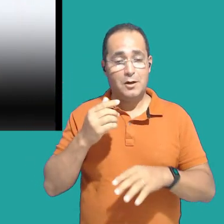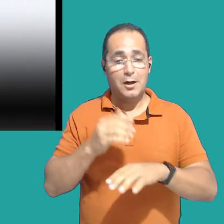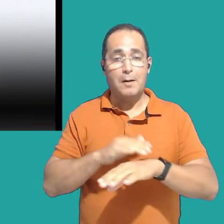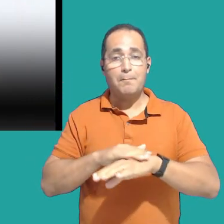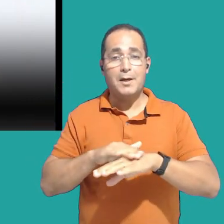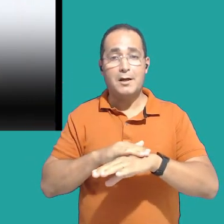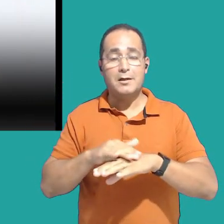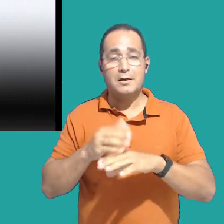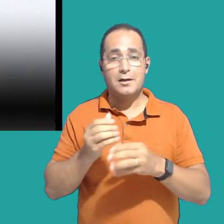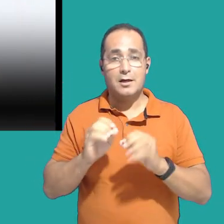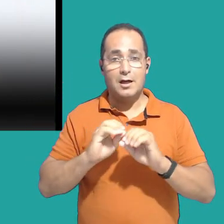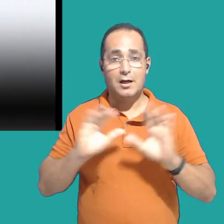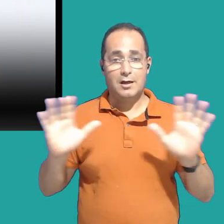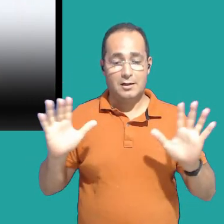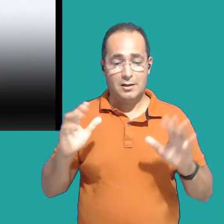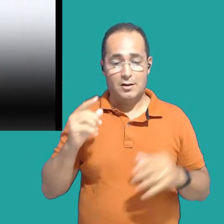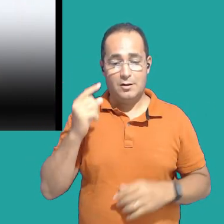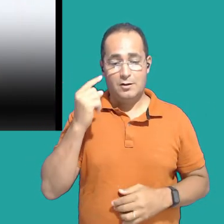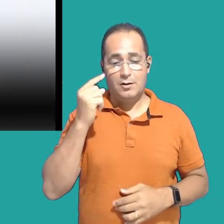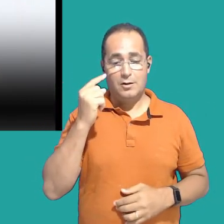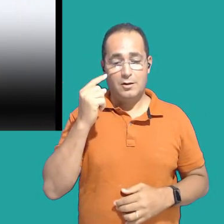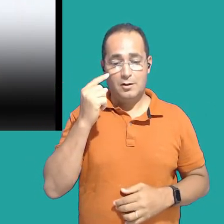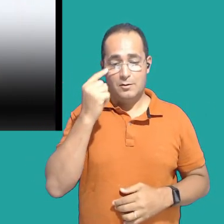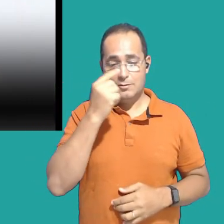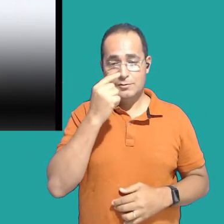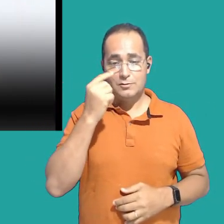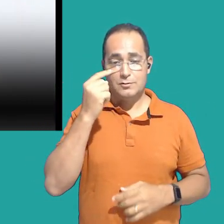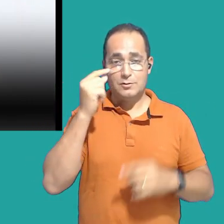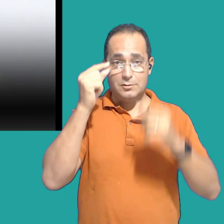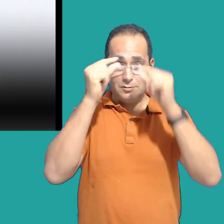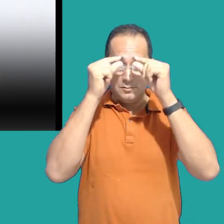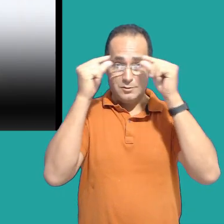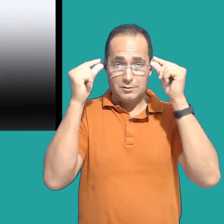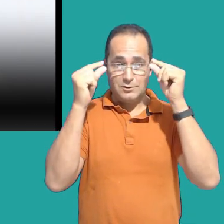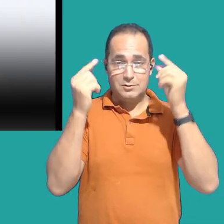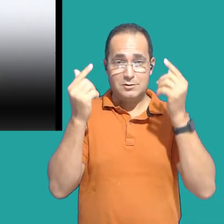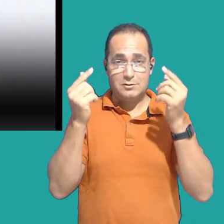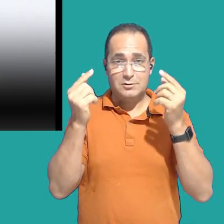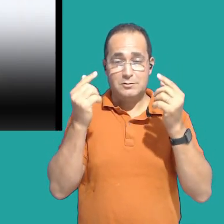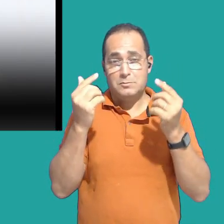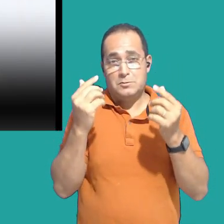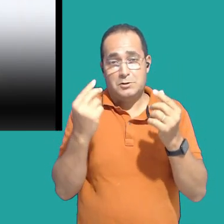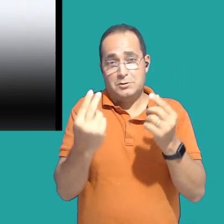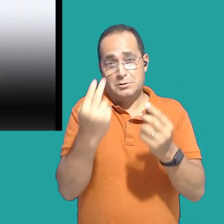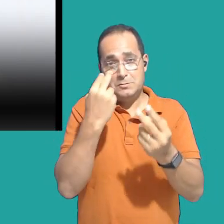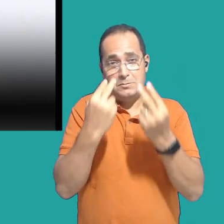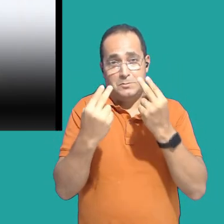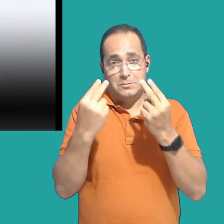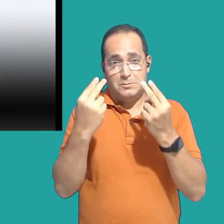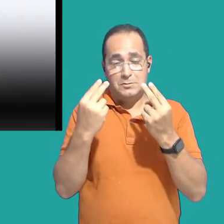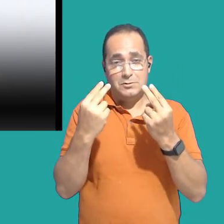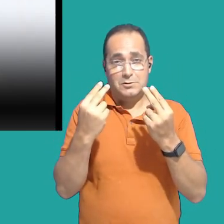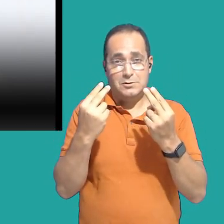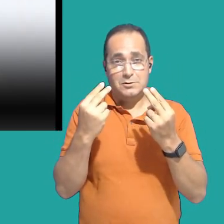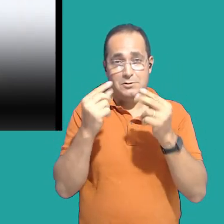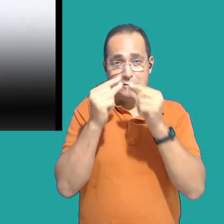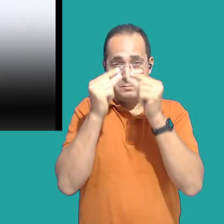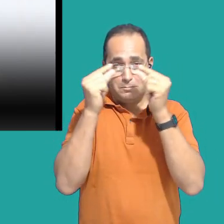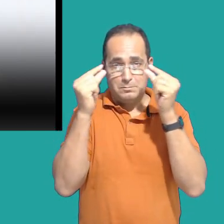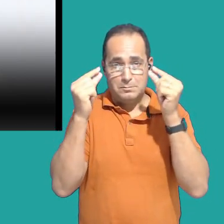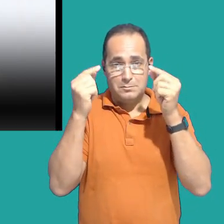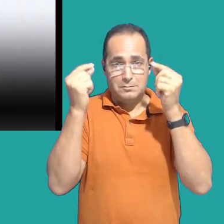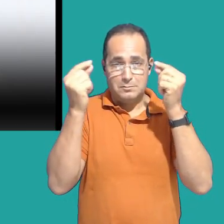pele clara, tenho cabelo curtos, escuros, a sobrancelha não sei se dá para ver, mas